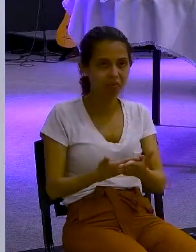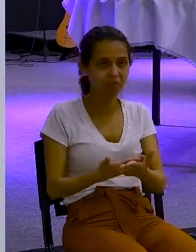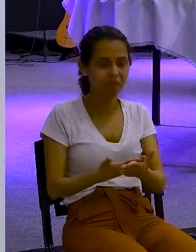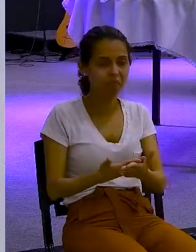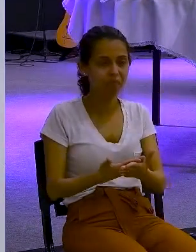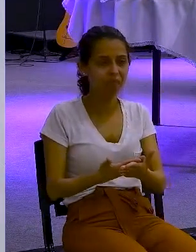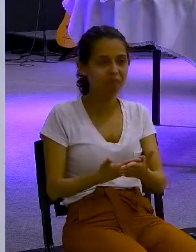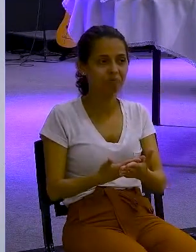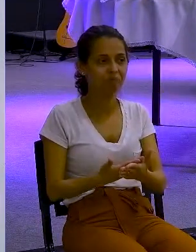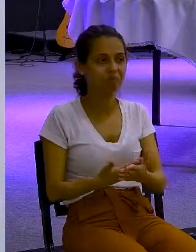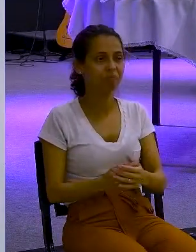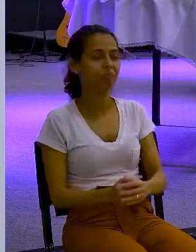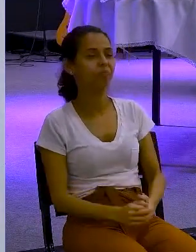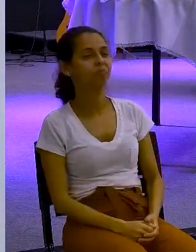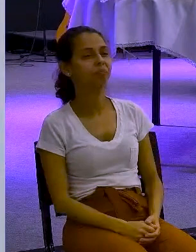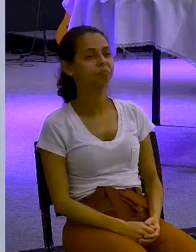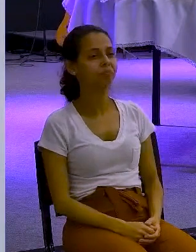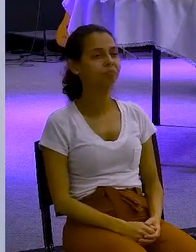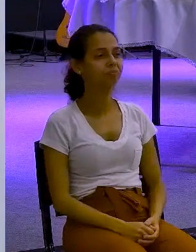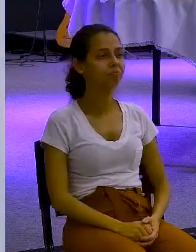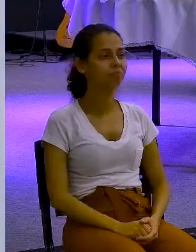da parte do Senhor.